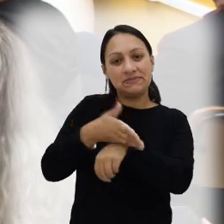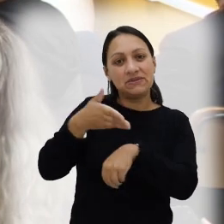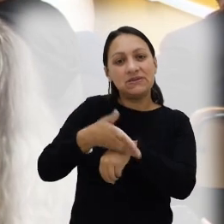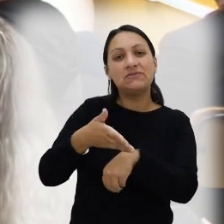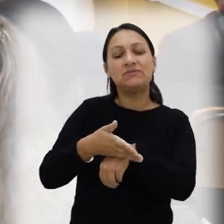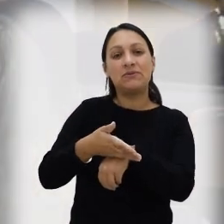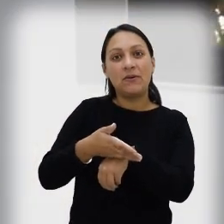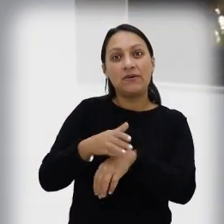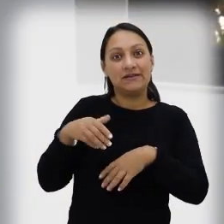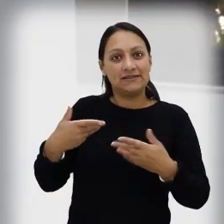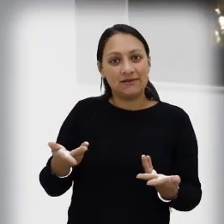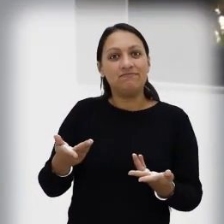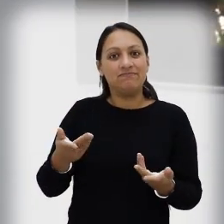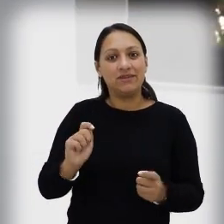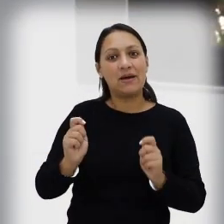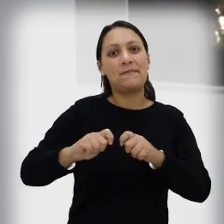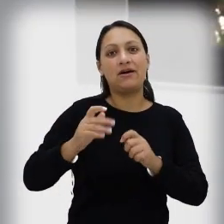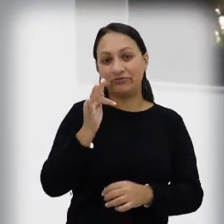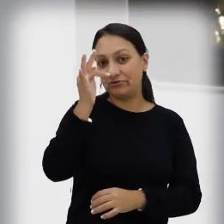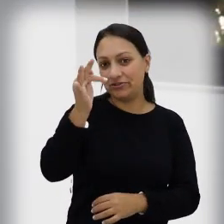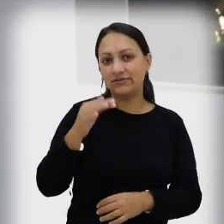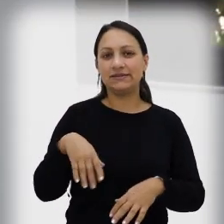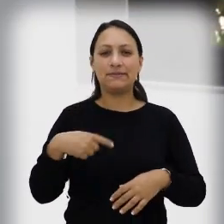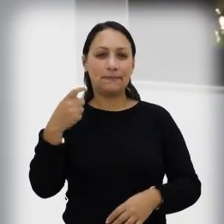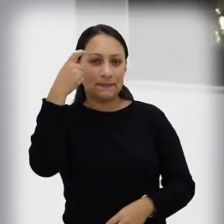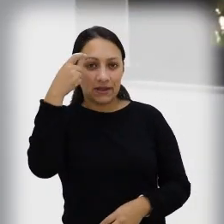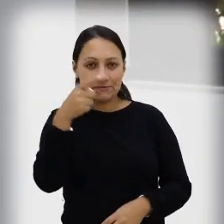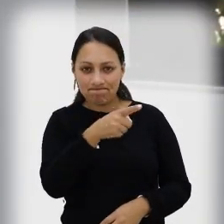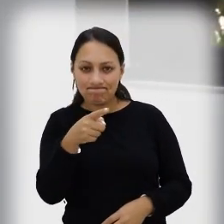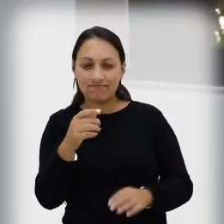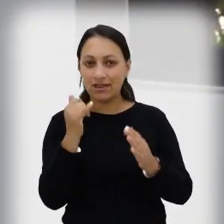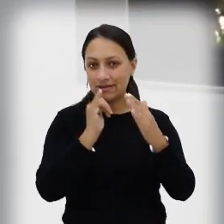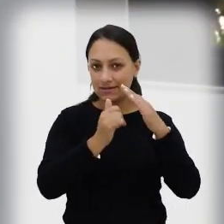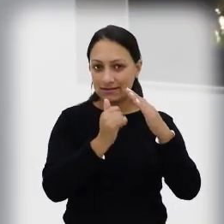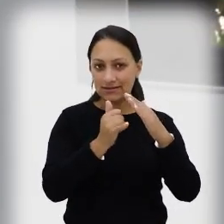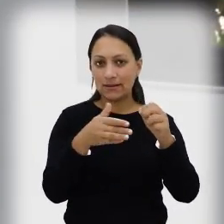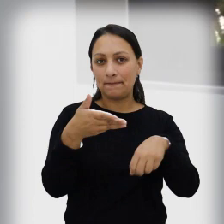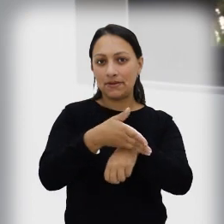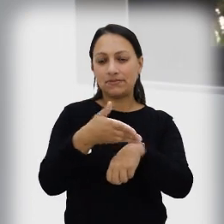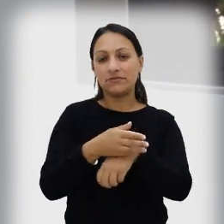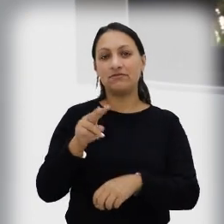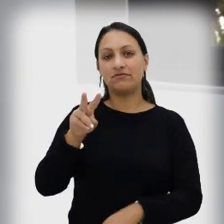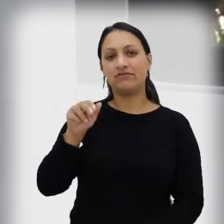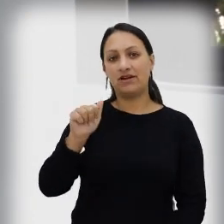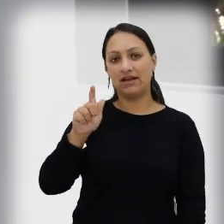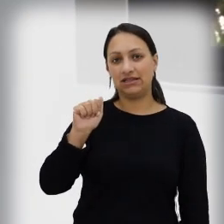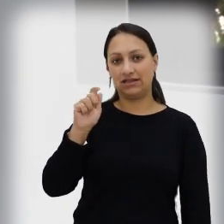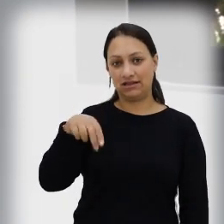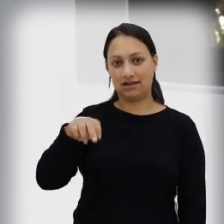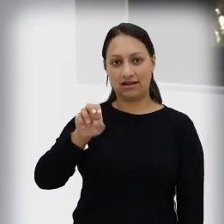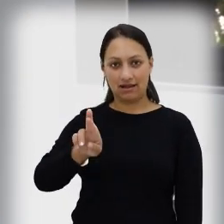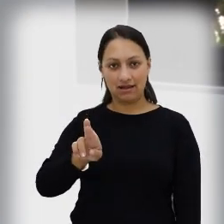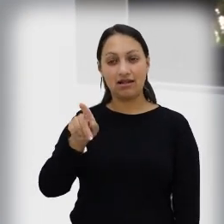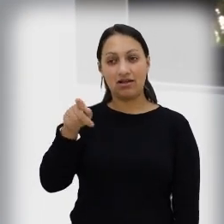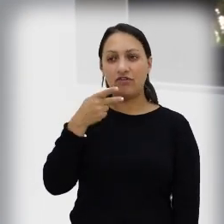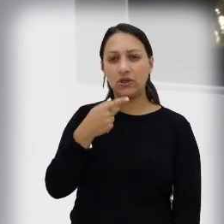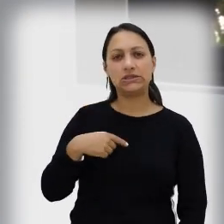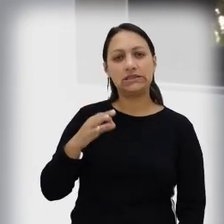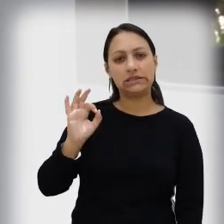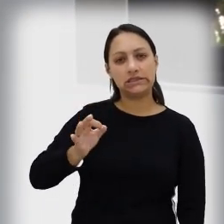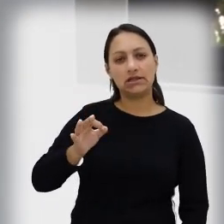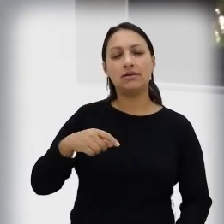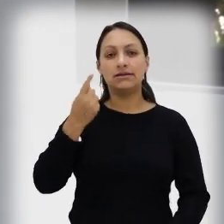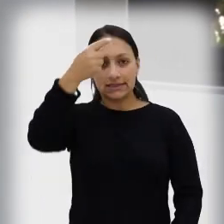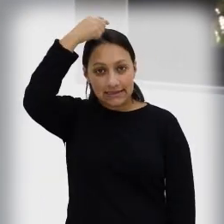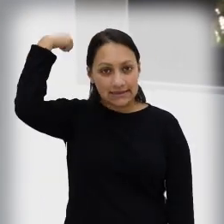Então, pensem, né, os startupeiros aqui, né? O Wagner está ali sinalizando. Importante falar isso, né, Wagner? Santa